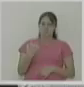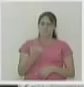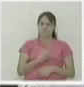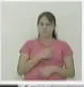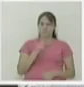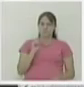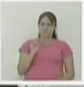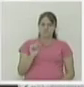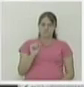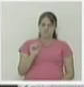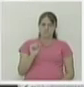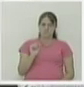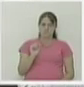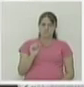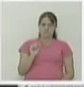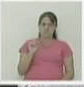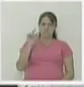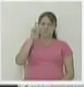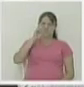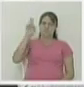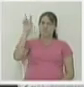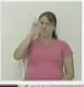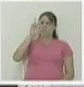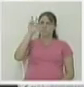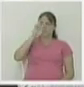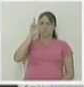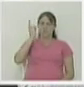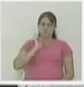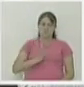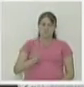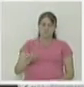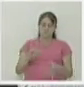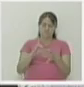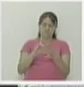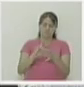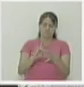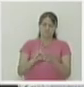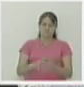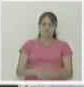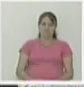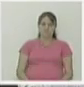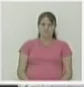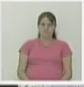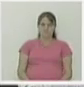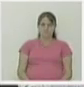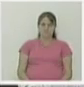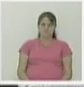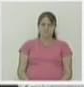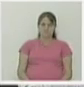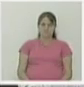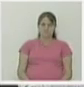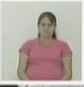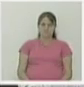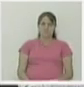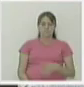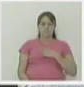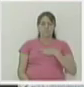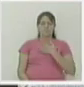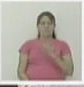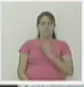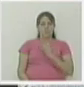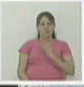O Senhor se lembra sempre da aliança. E meus irmãos, a aliança que o Senhor fez